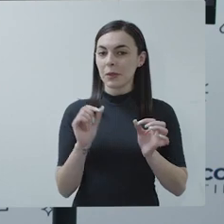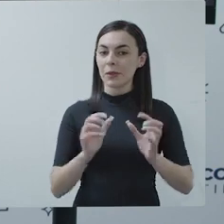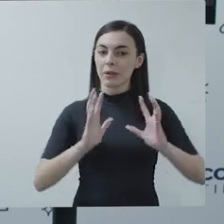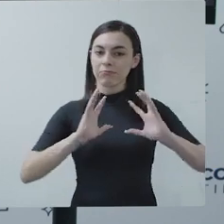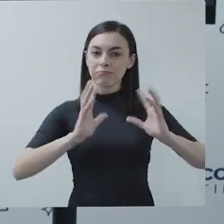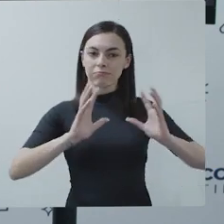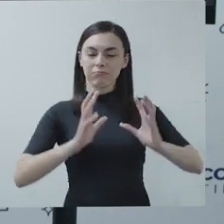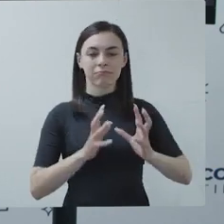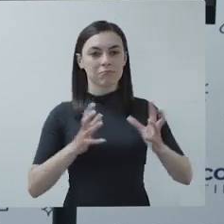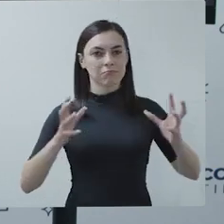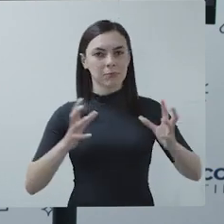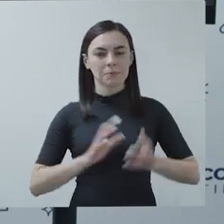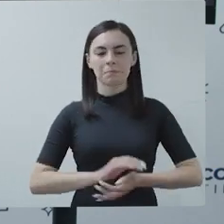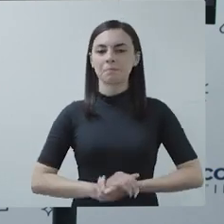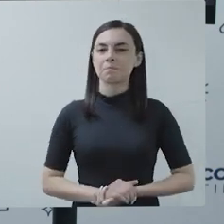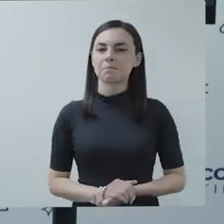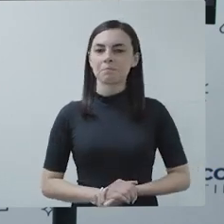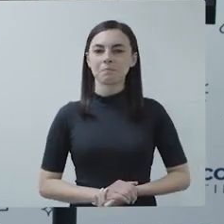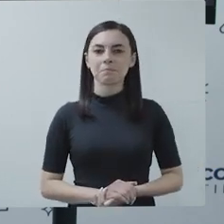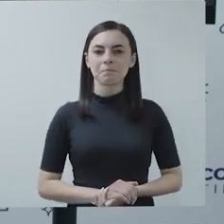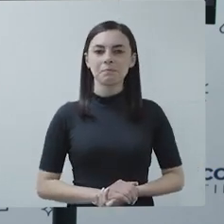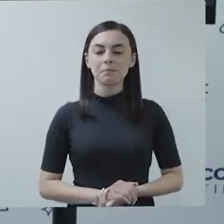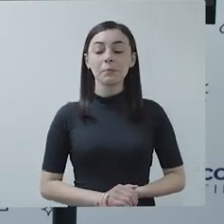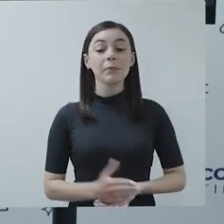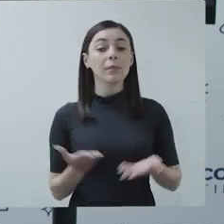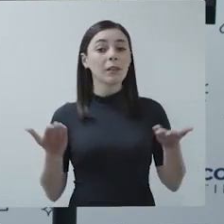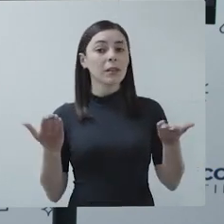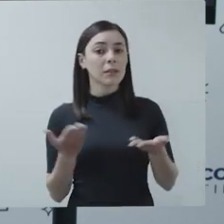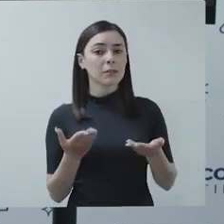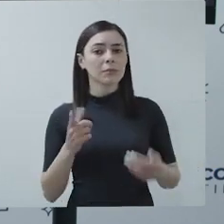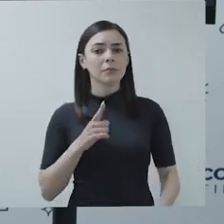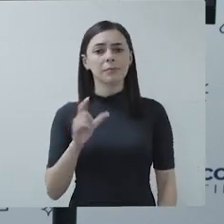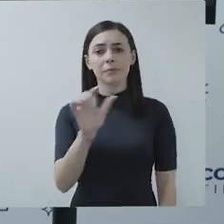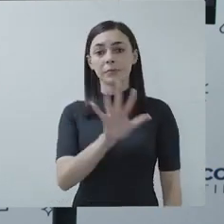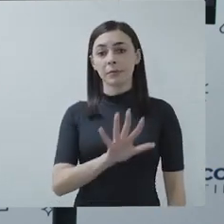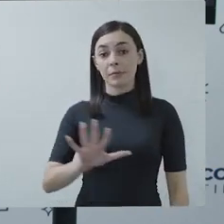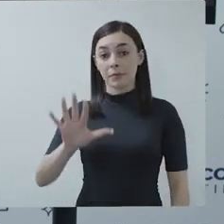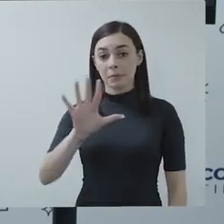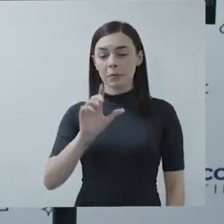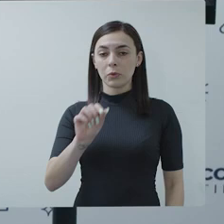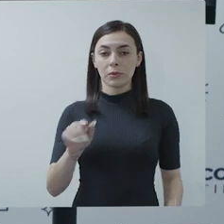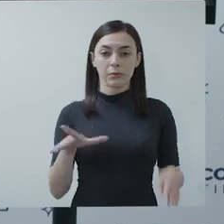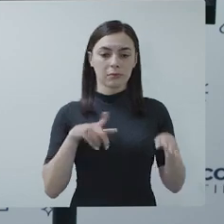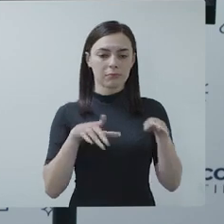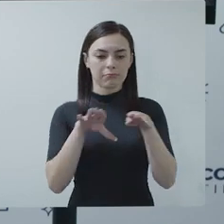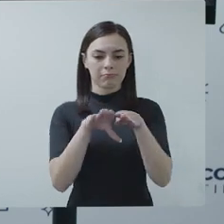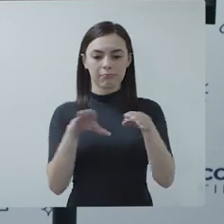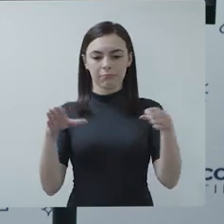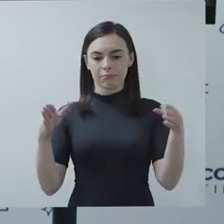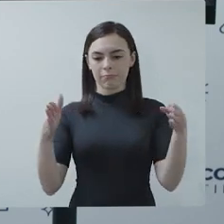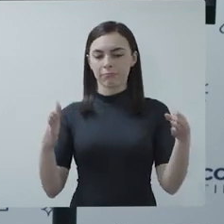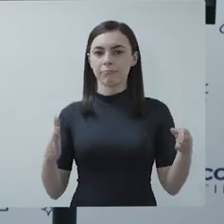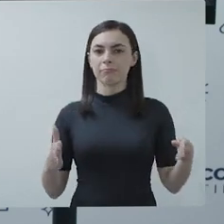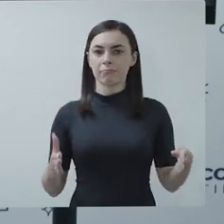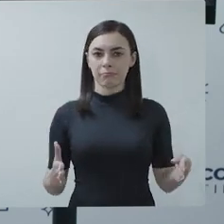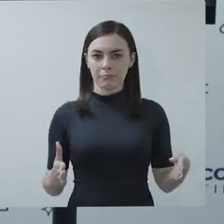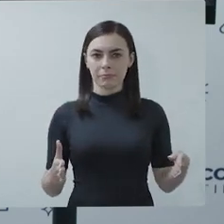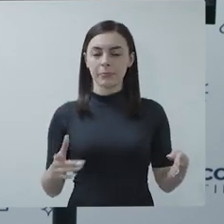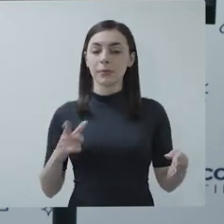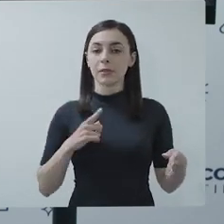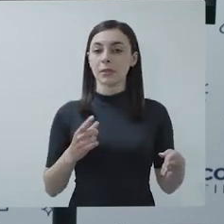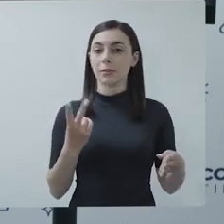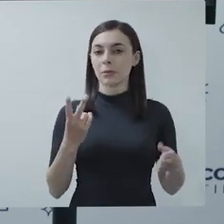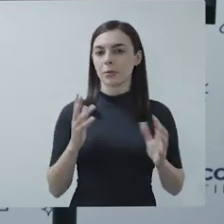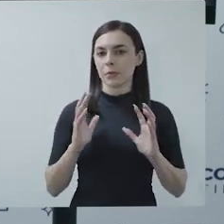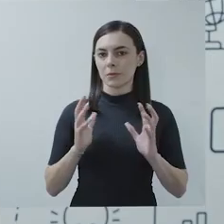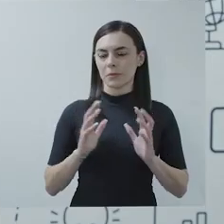maior. Agora nós temos aqui uma imagem de uma mesa e temos duas